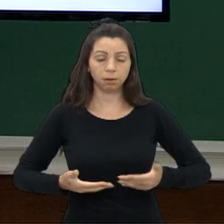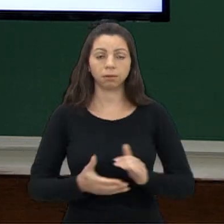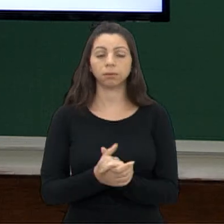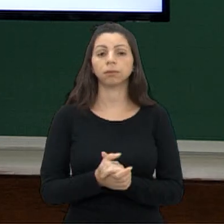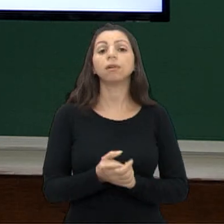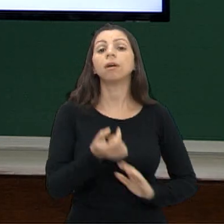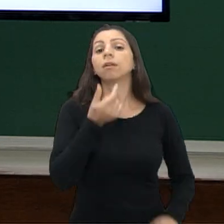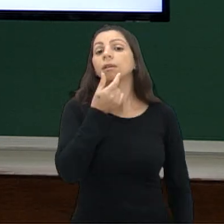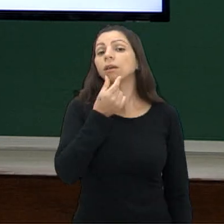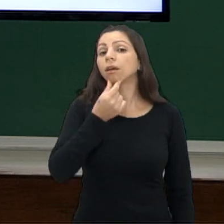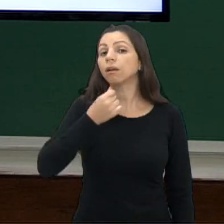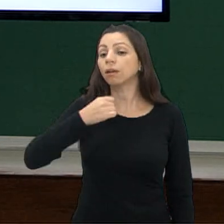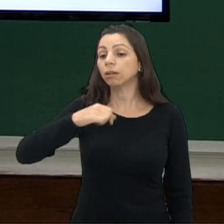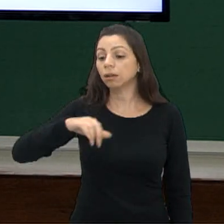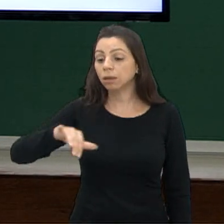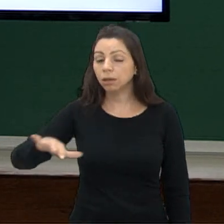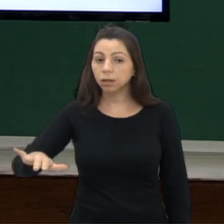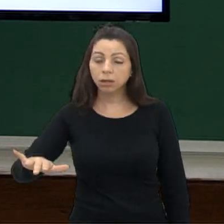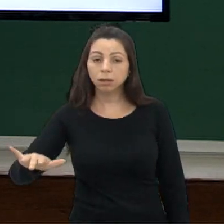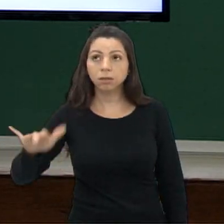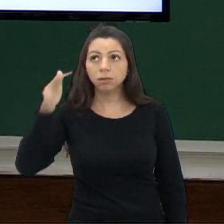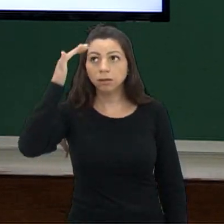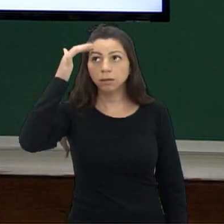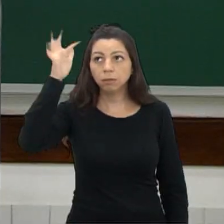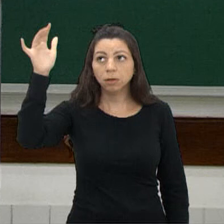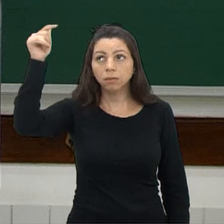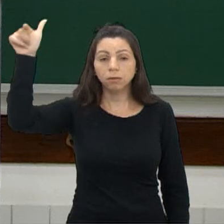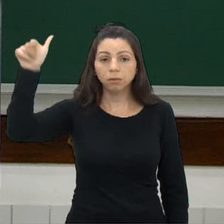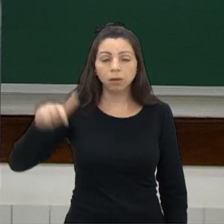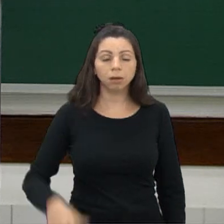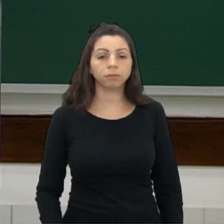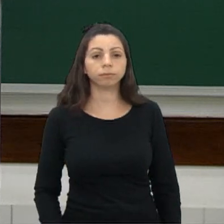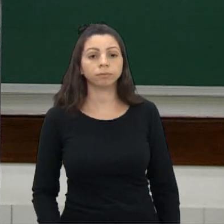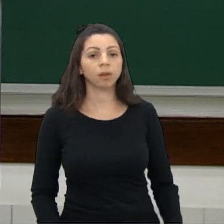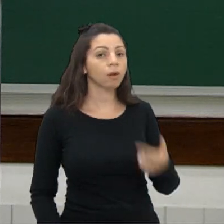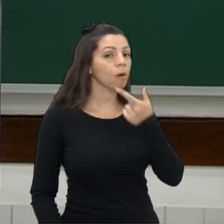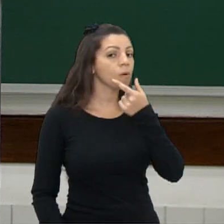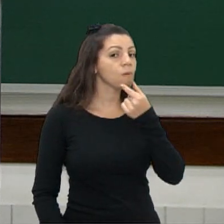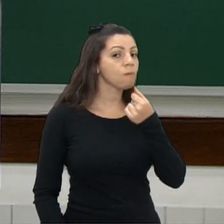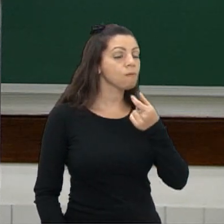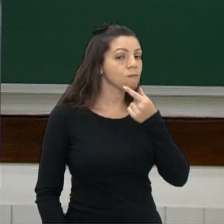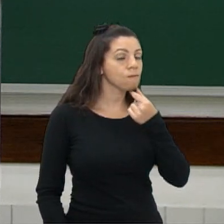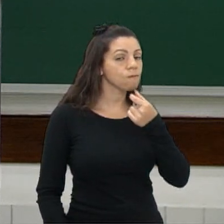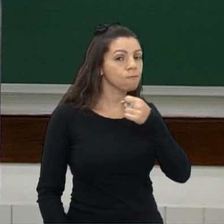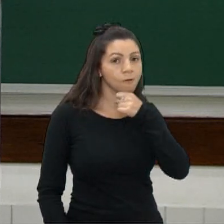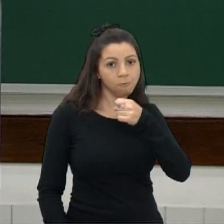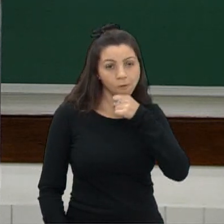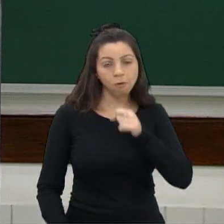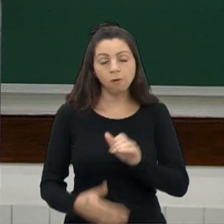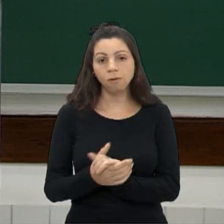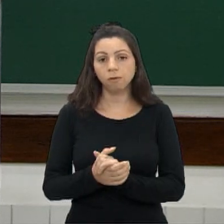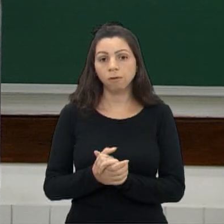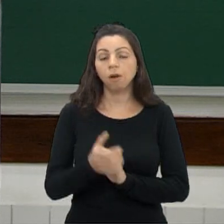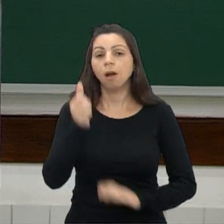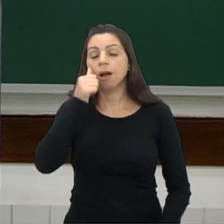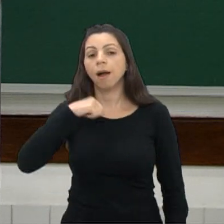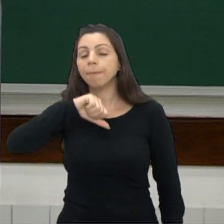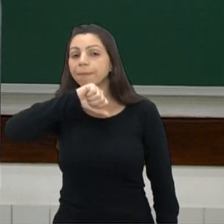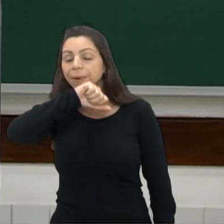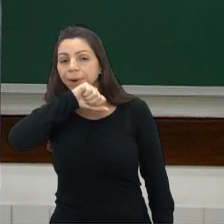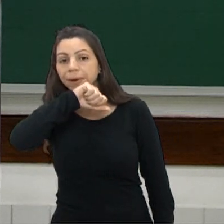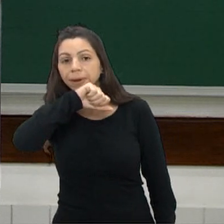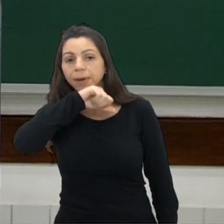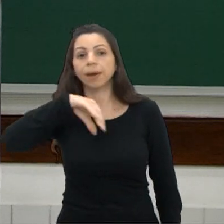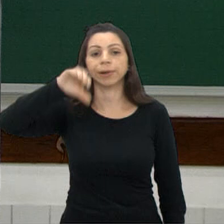sem imaginação, temos o vovô, temos a mamãe, a titia e a irmã. Temos